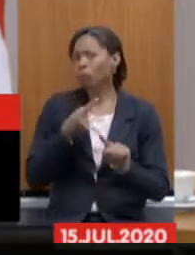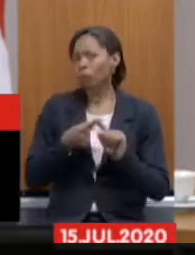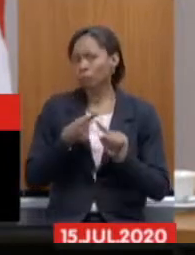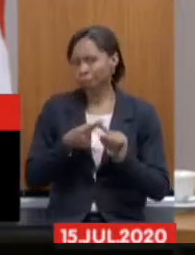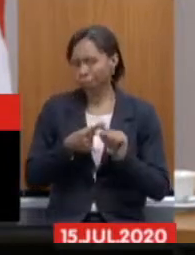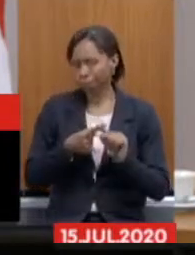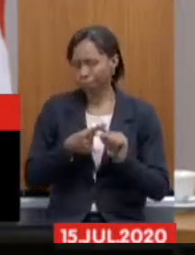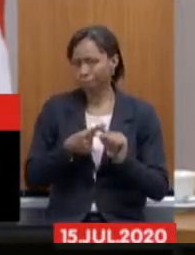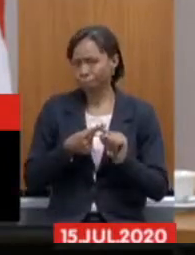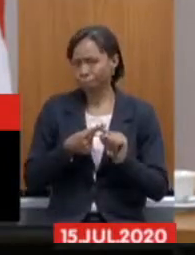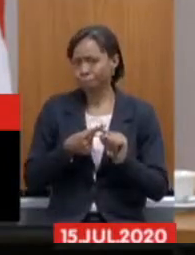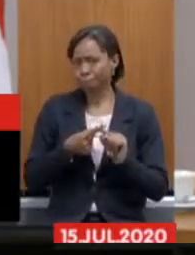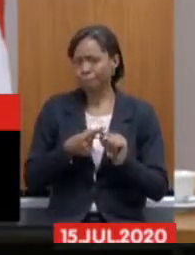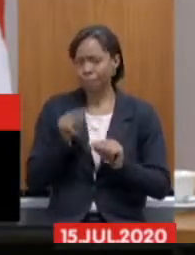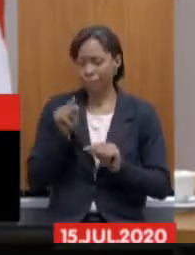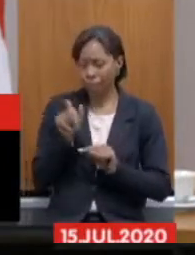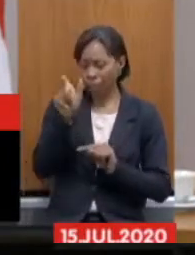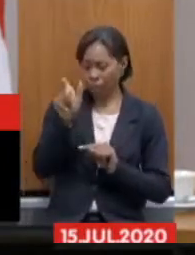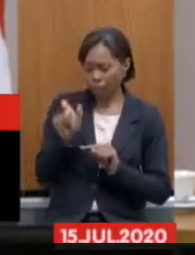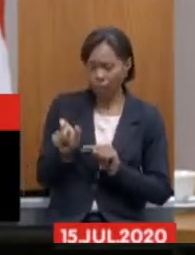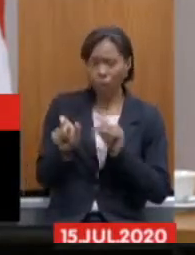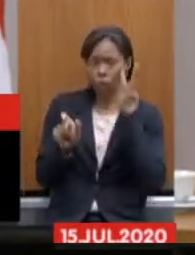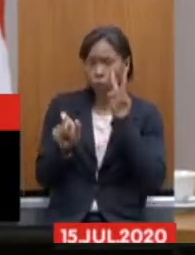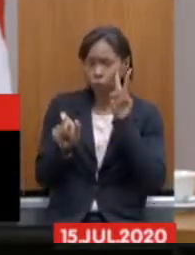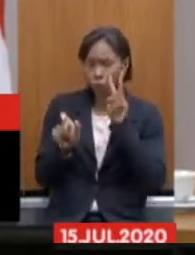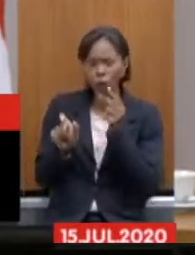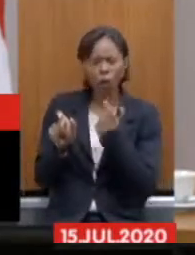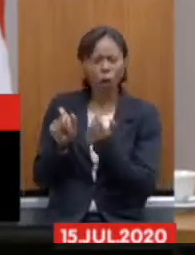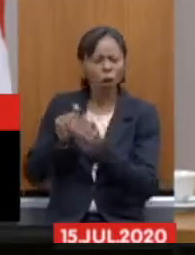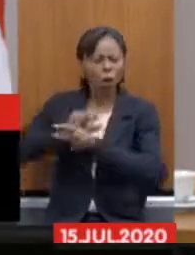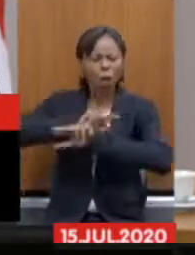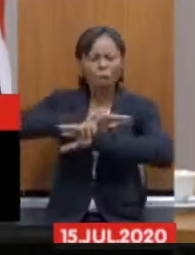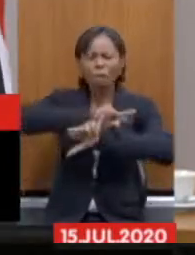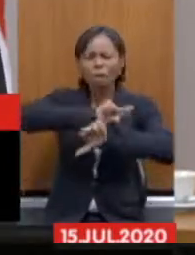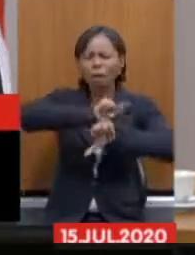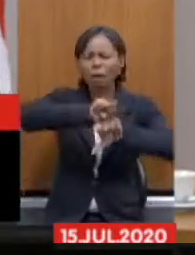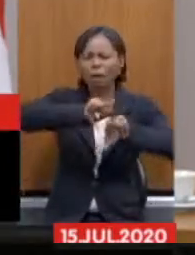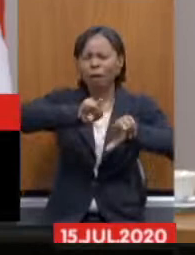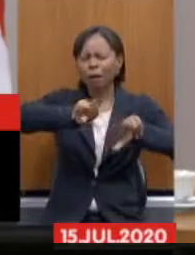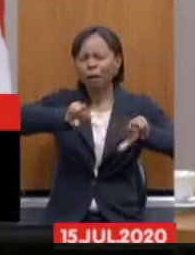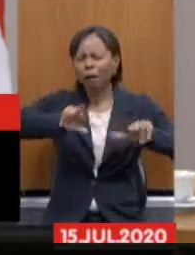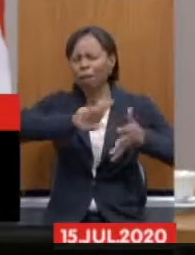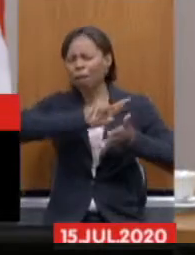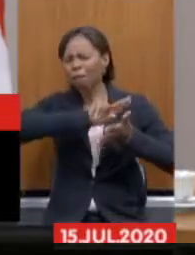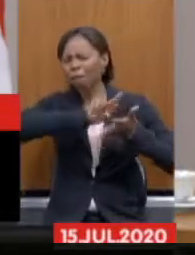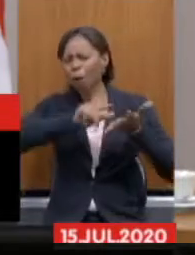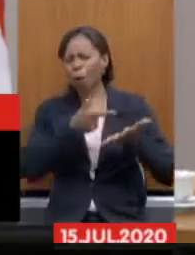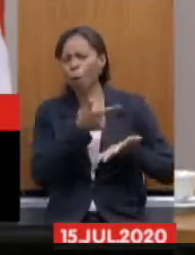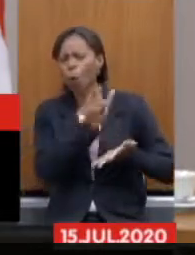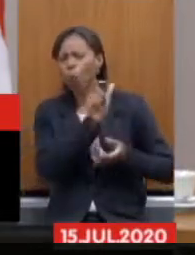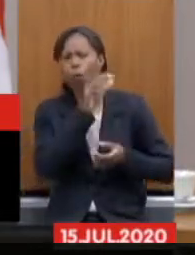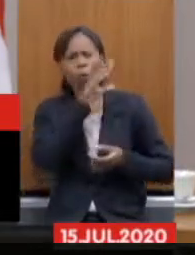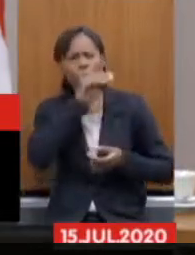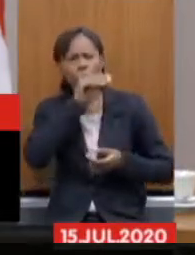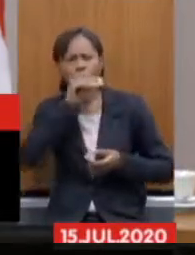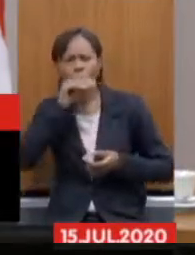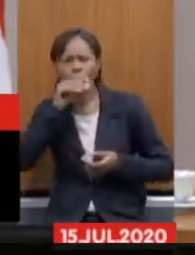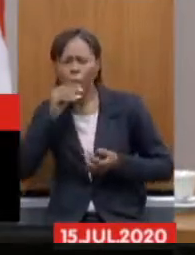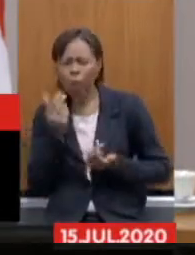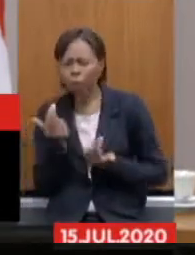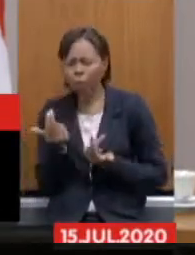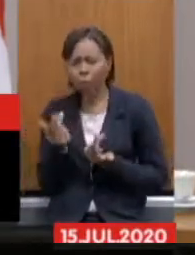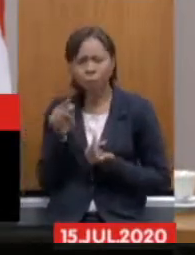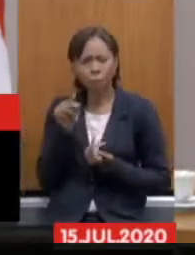e como essa existem milhares existem milhares de servidores públicos que tem uma história muito